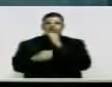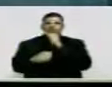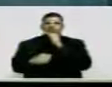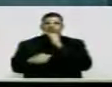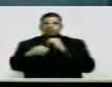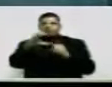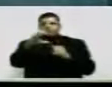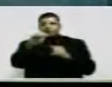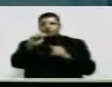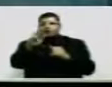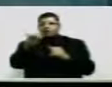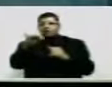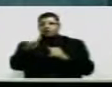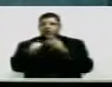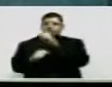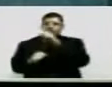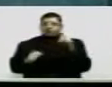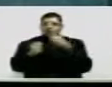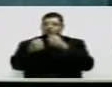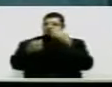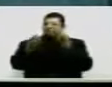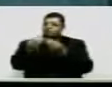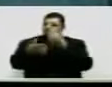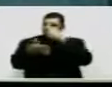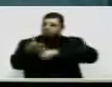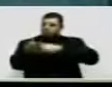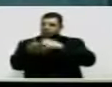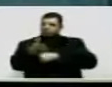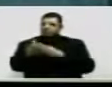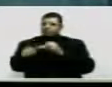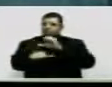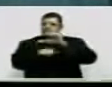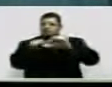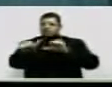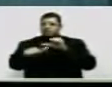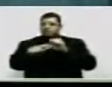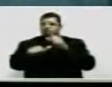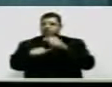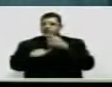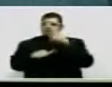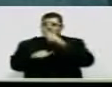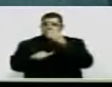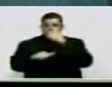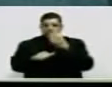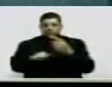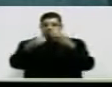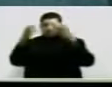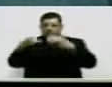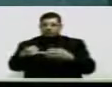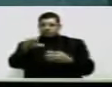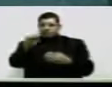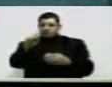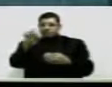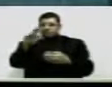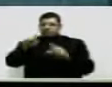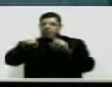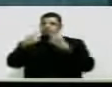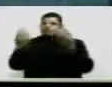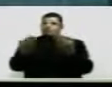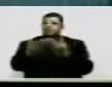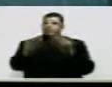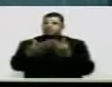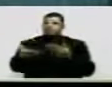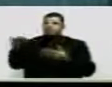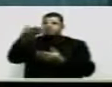Carauari, em que o prefeito, com muito esforço, conseguiu transformar o seu lixão em aterro sanitário, mas que